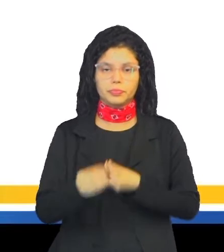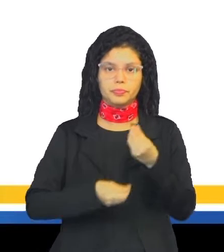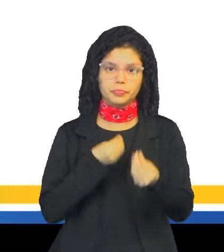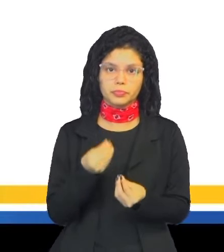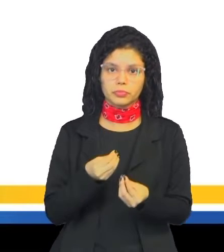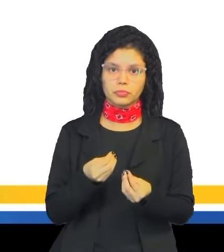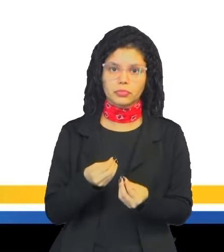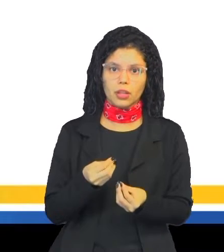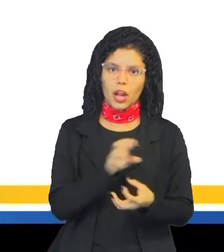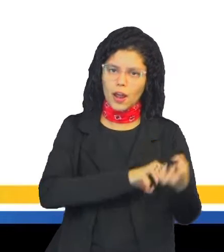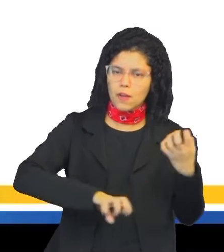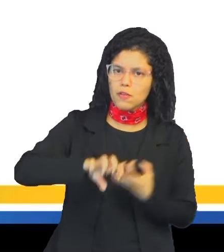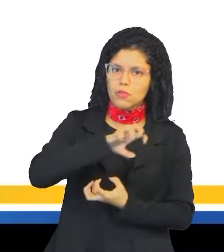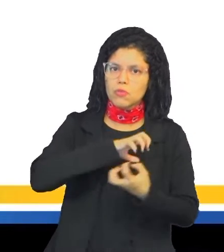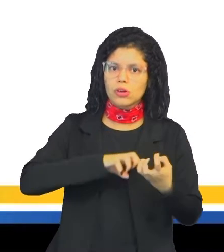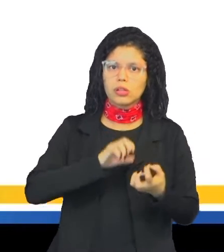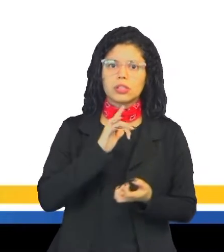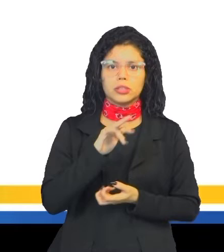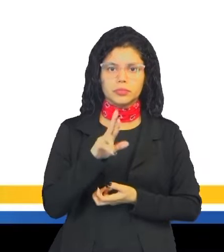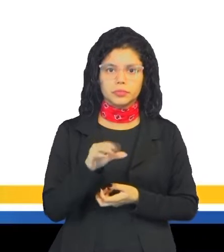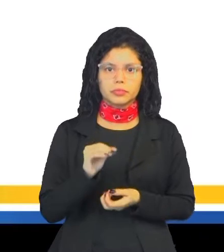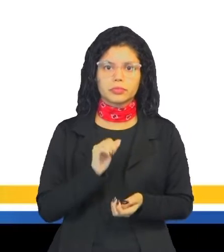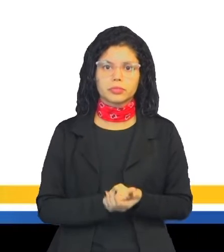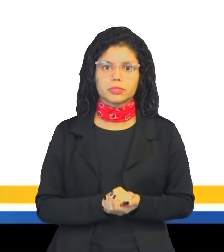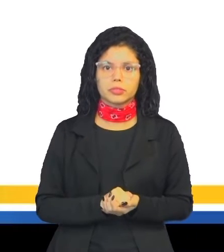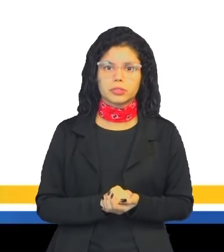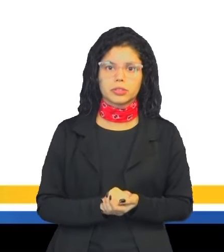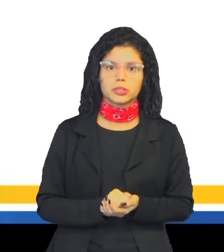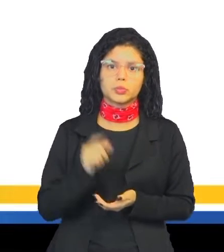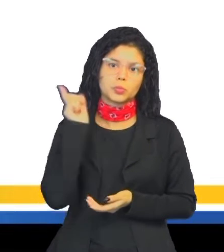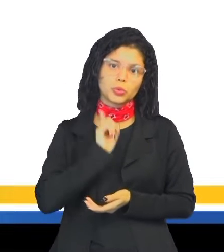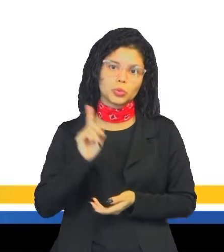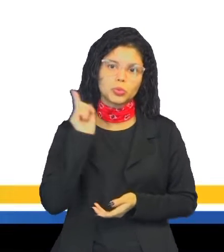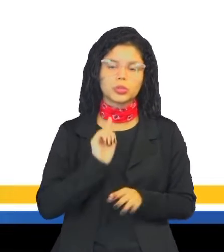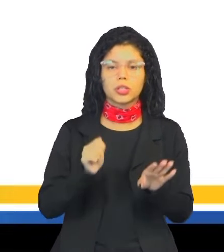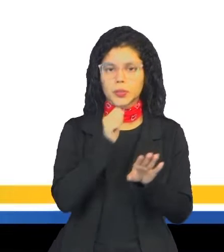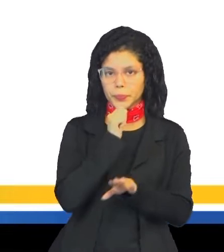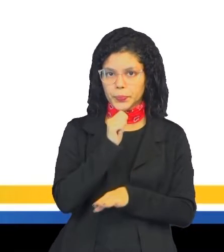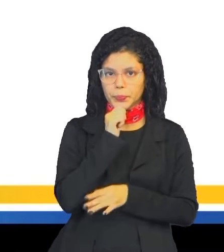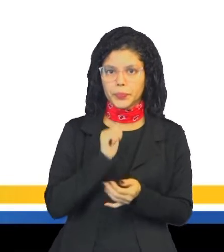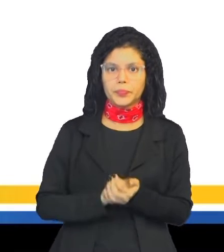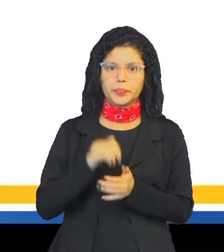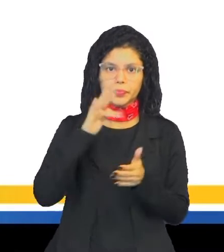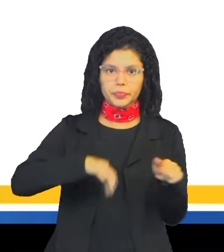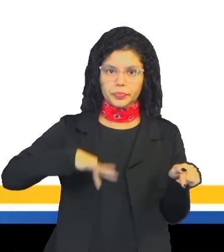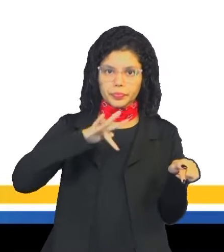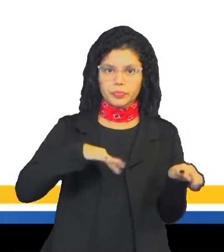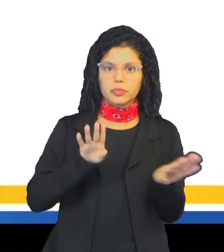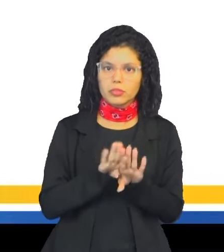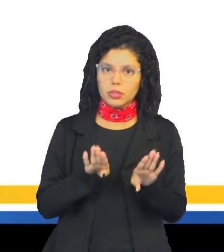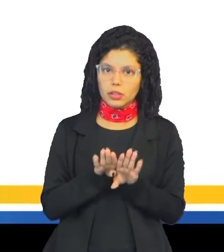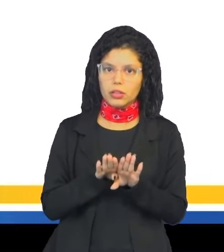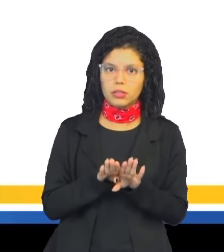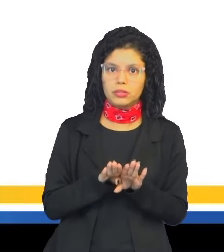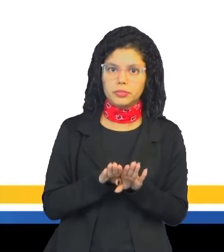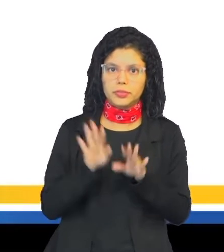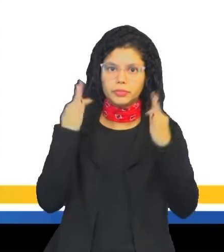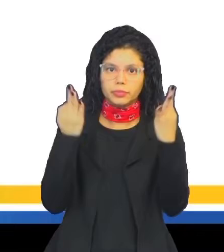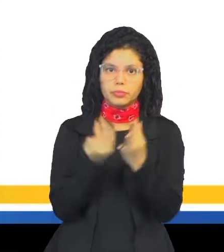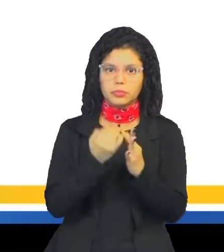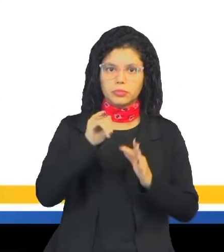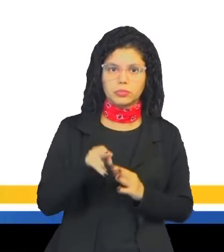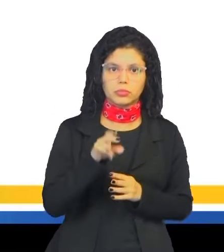Revolta das Carrancas, né, no sul de Minas Gerais, em 1833, nas fazendas de Campo Alegre e Bela Cruz, né, da família